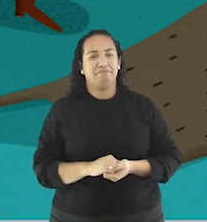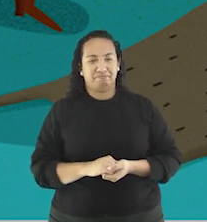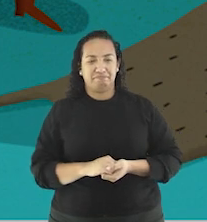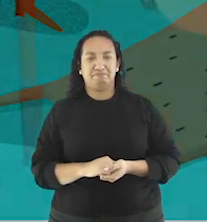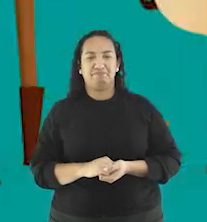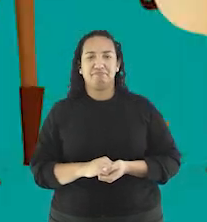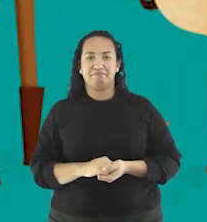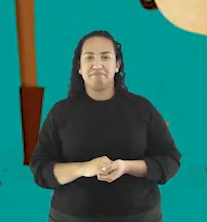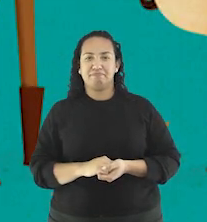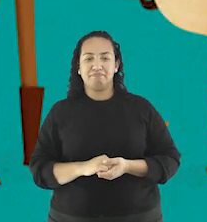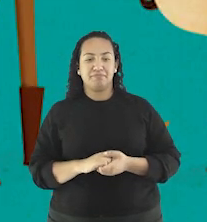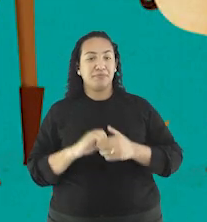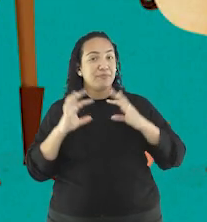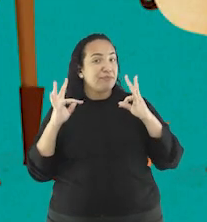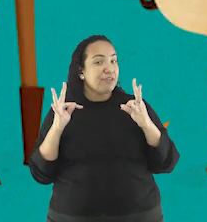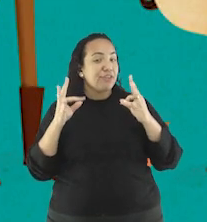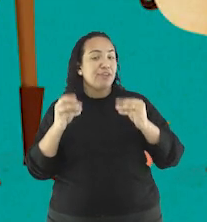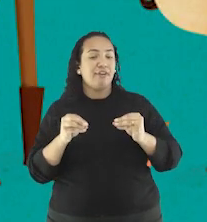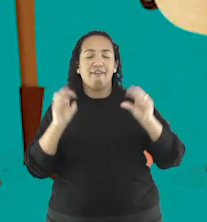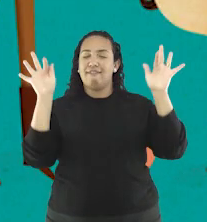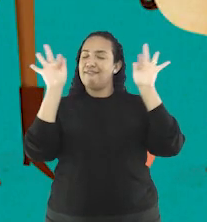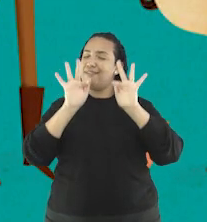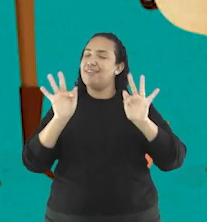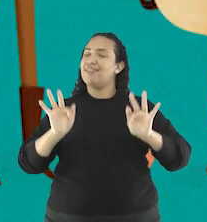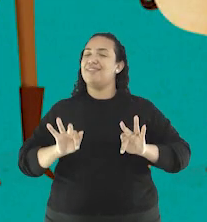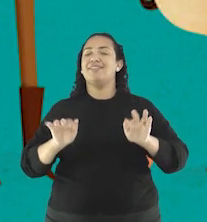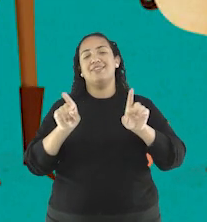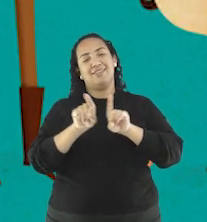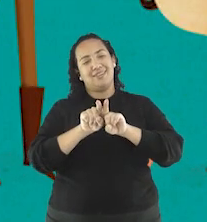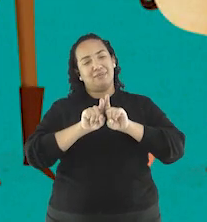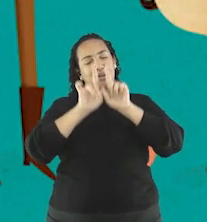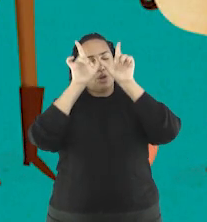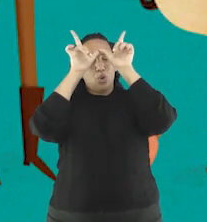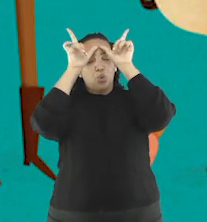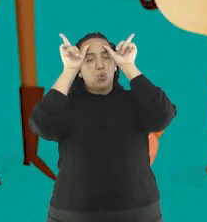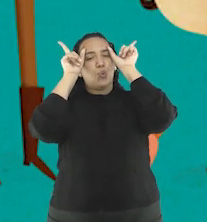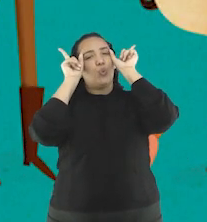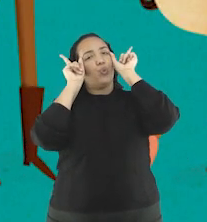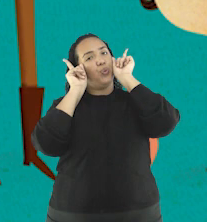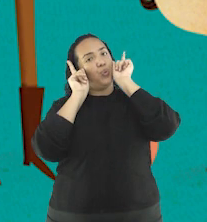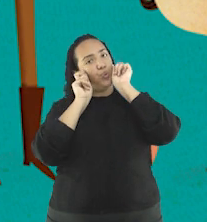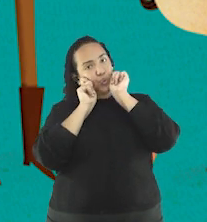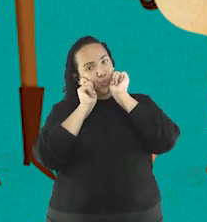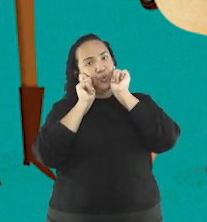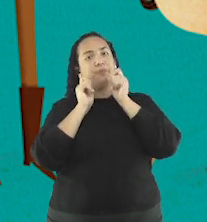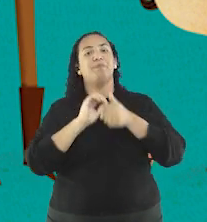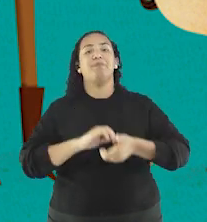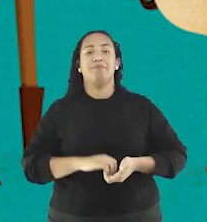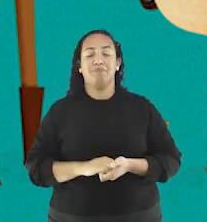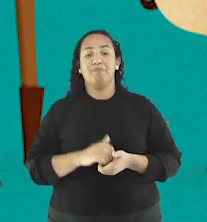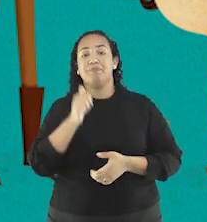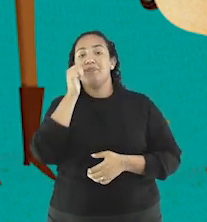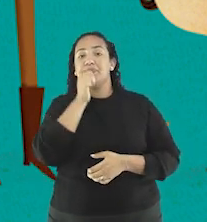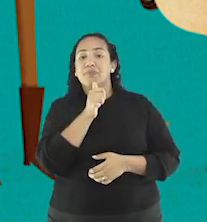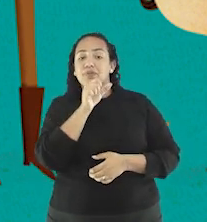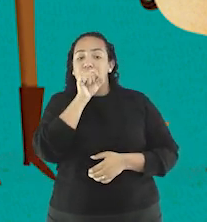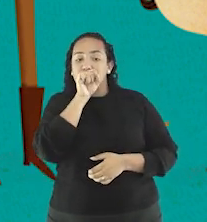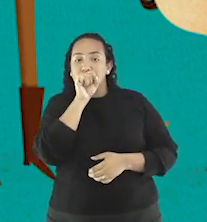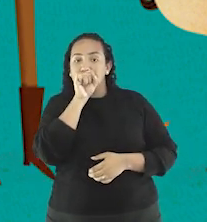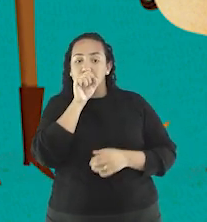dentro. Todos ficaram contentes e aliviados. A avó ofereceu